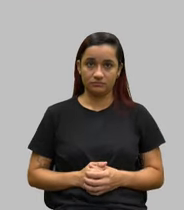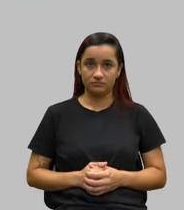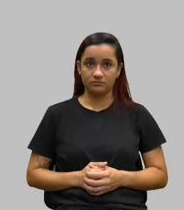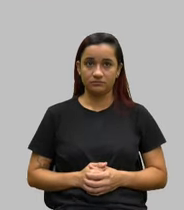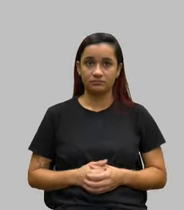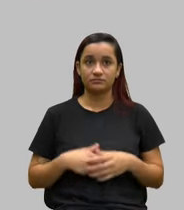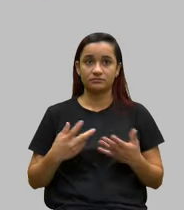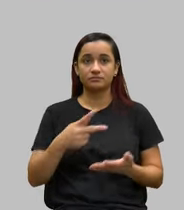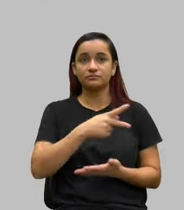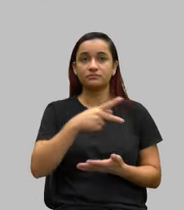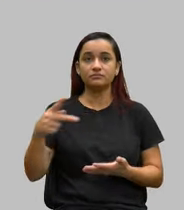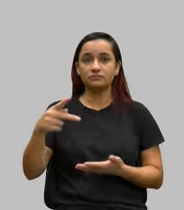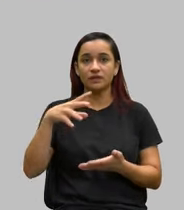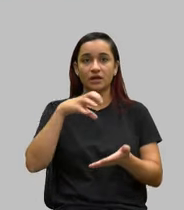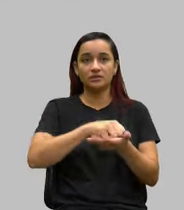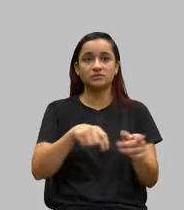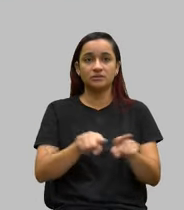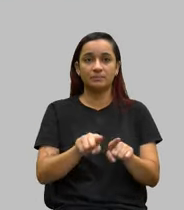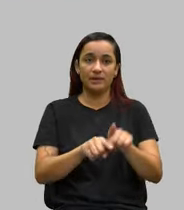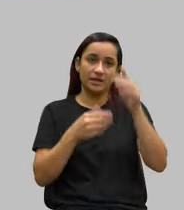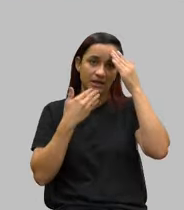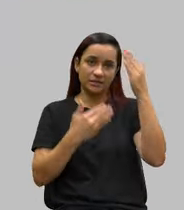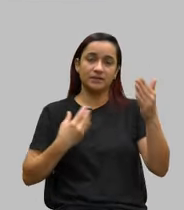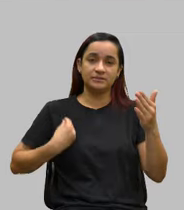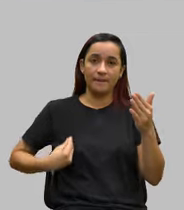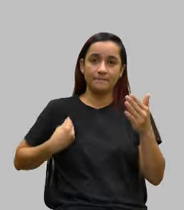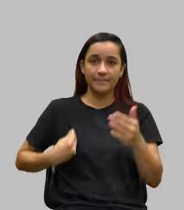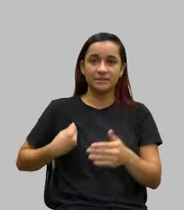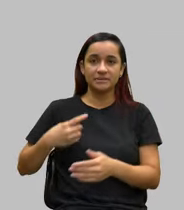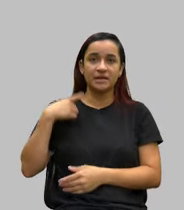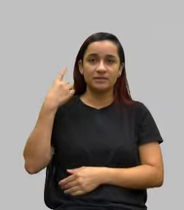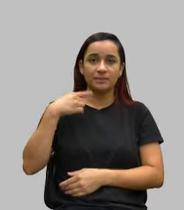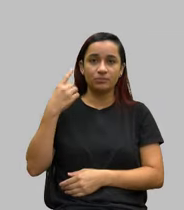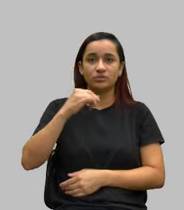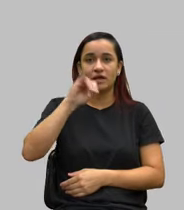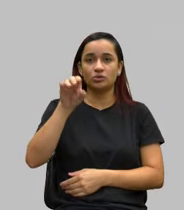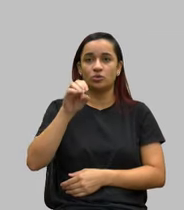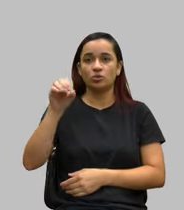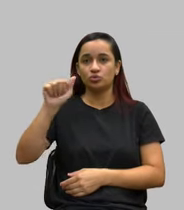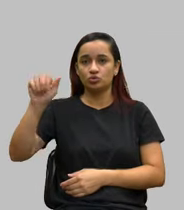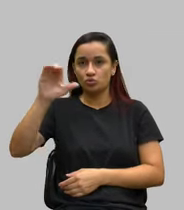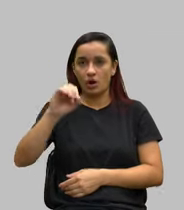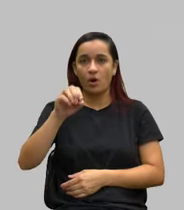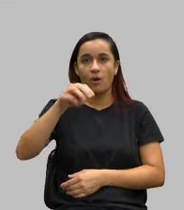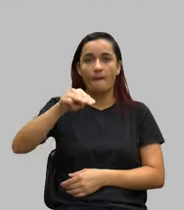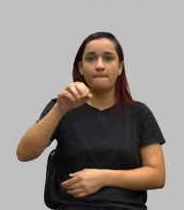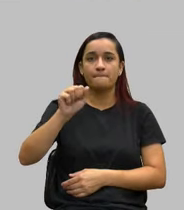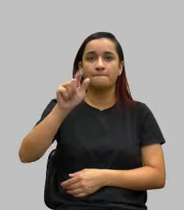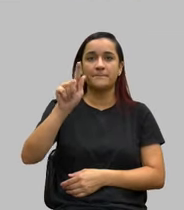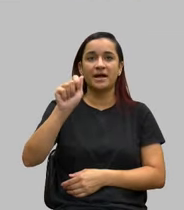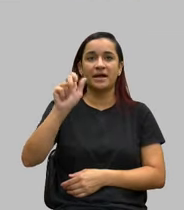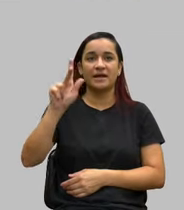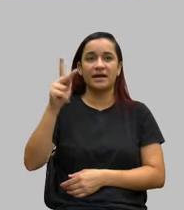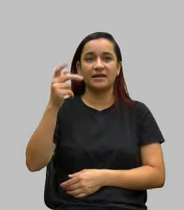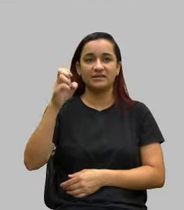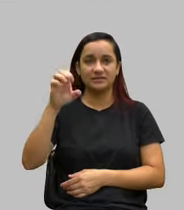Presidente registre agradece a presença do deputado João Magalhães e passo a palavra a deputada ion